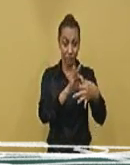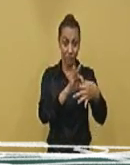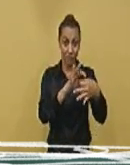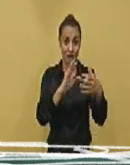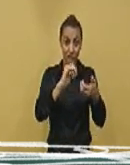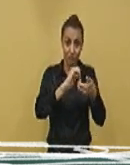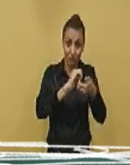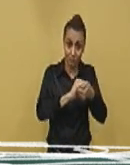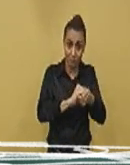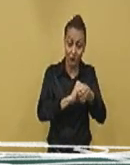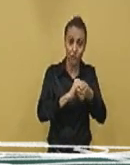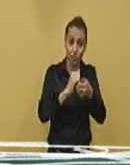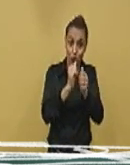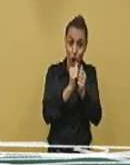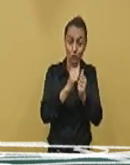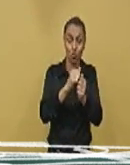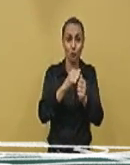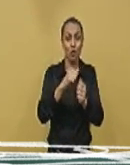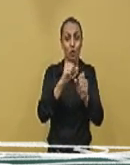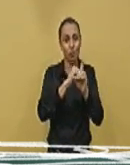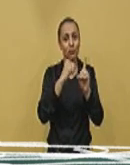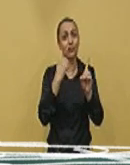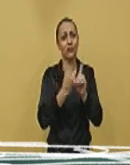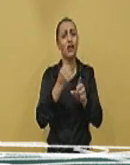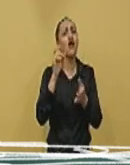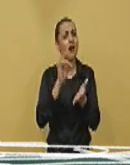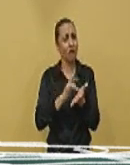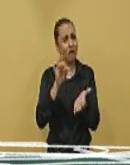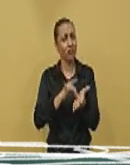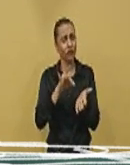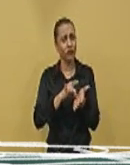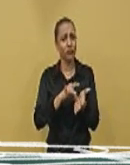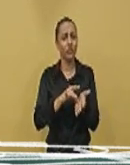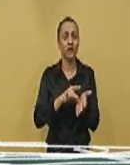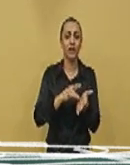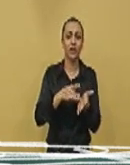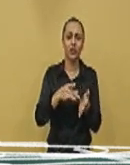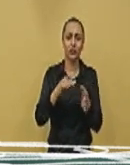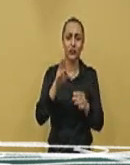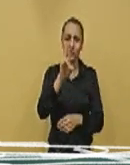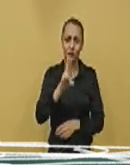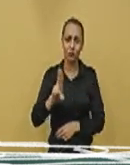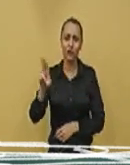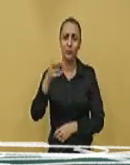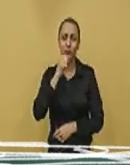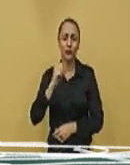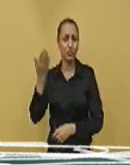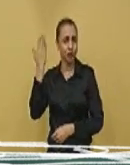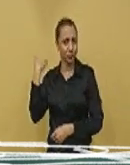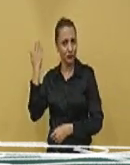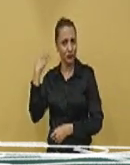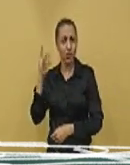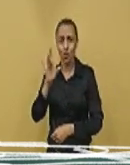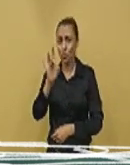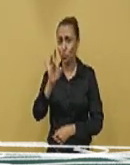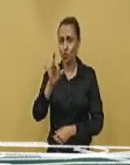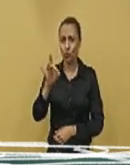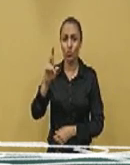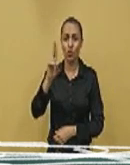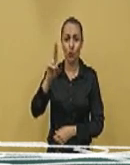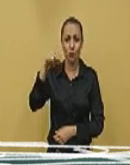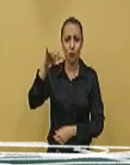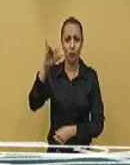parceria com a sociedade, de fato, são universidades muito antigas que já fazem isso há muito tempo, não somente a Unicamp, mas a